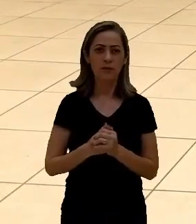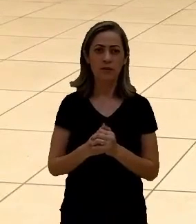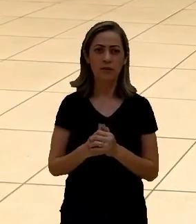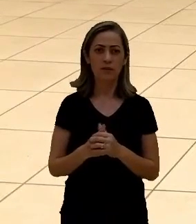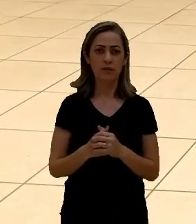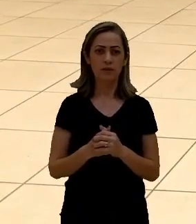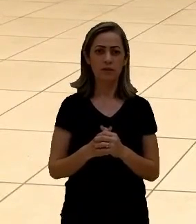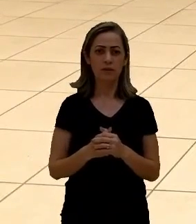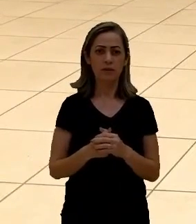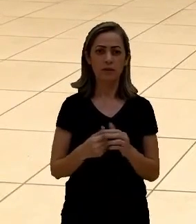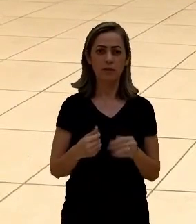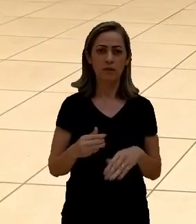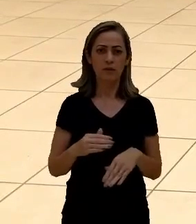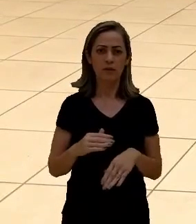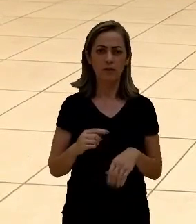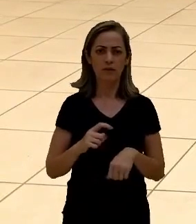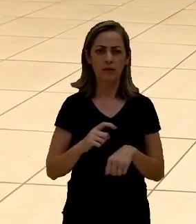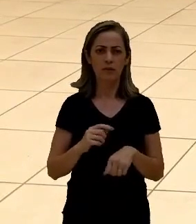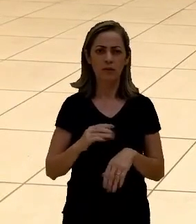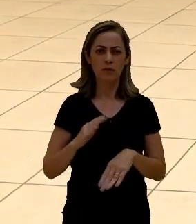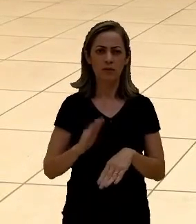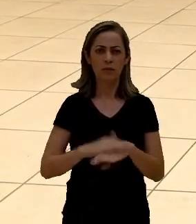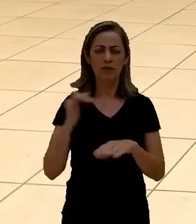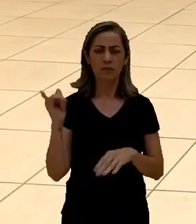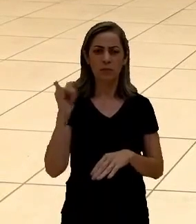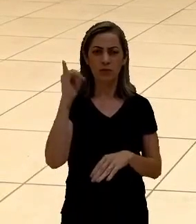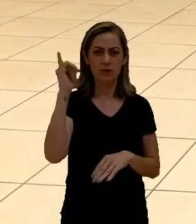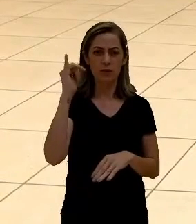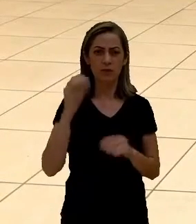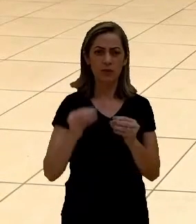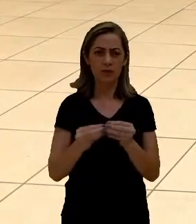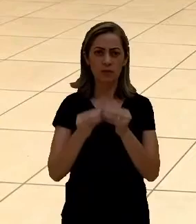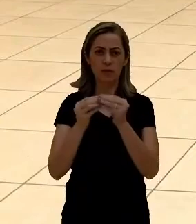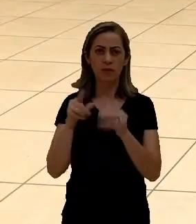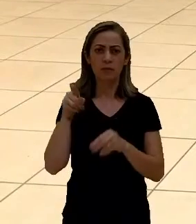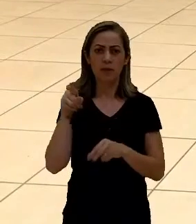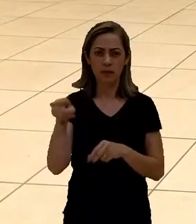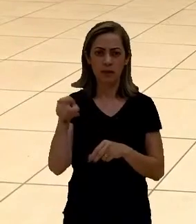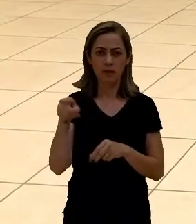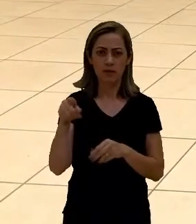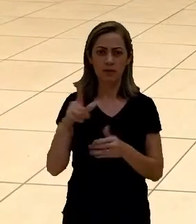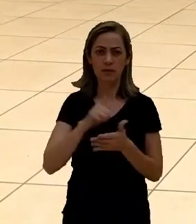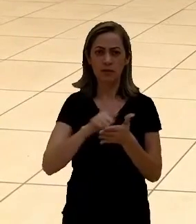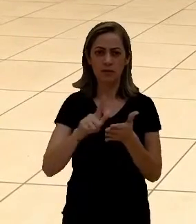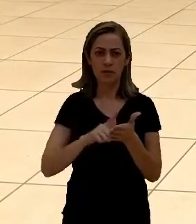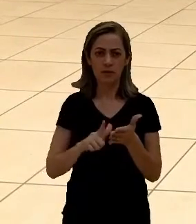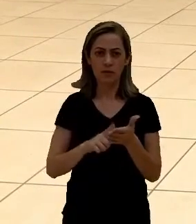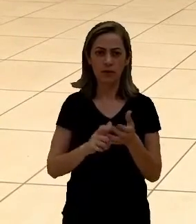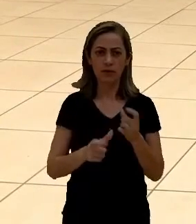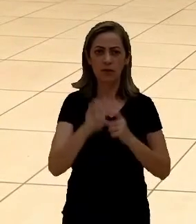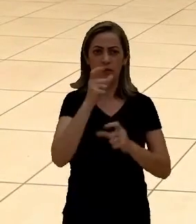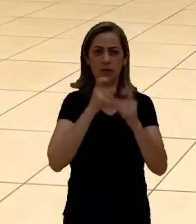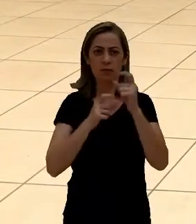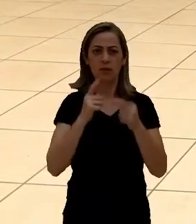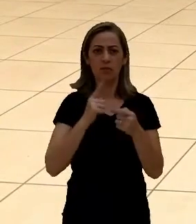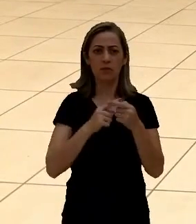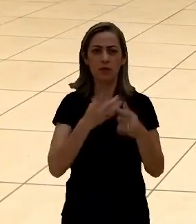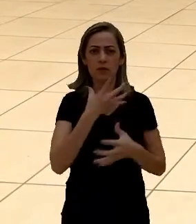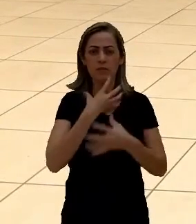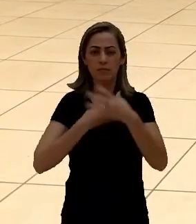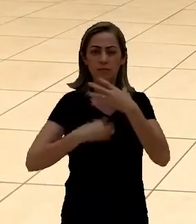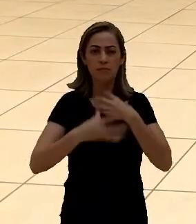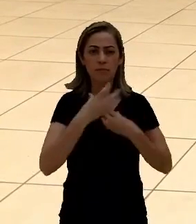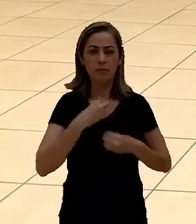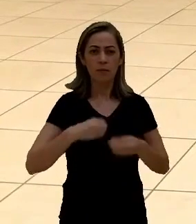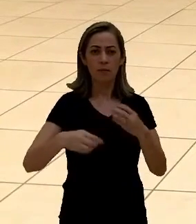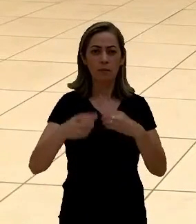eles a liturgia da palavra porque ele alimentam da palavra Ah para